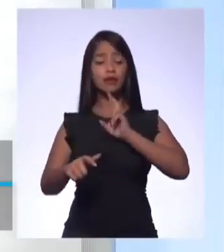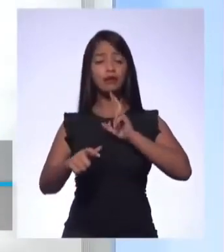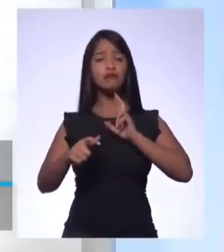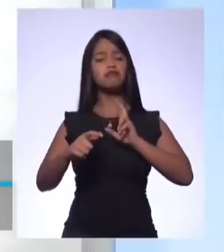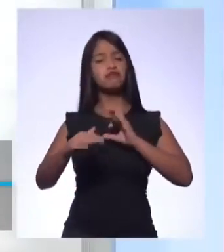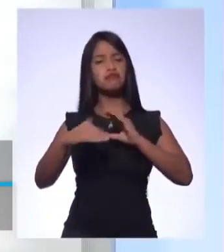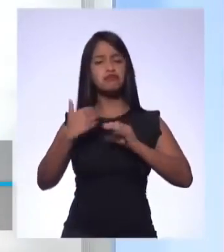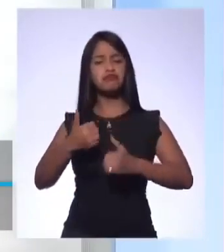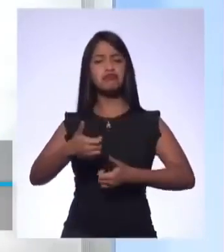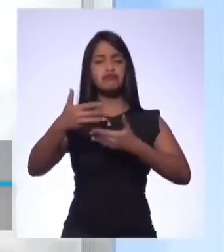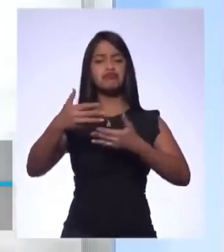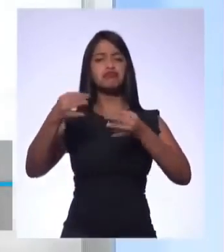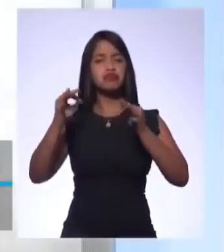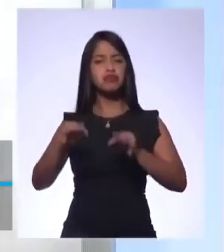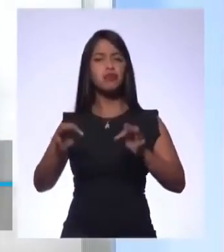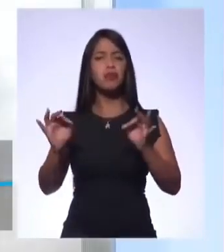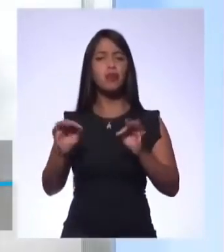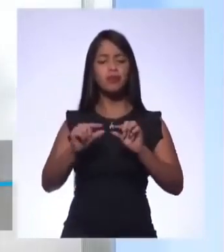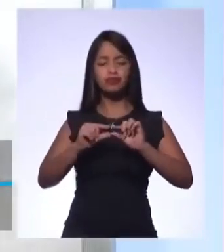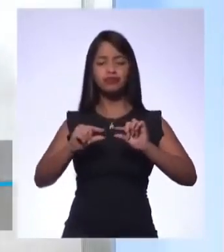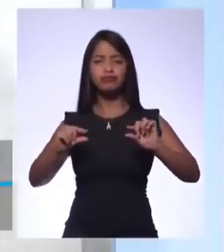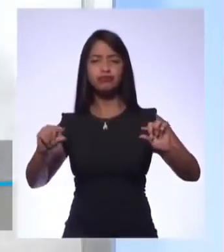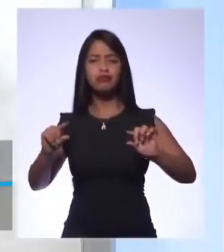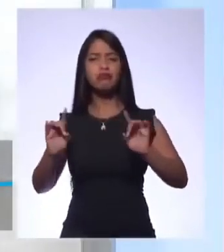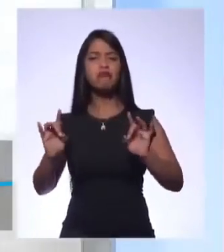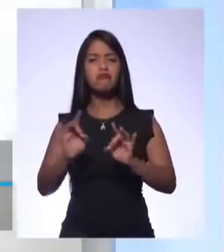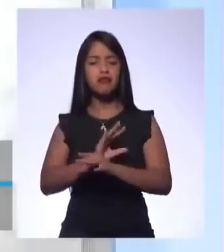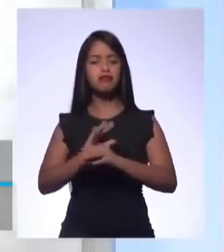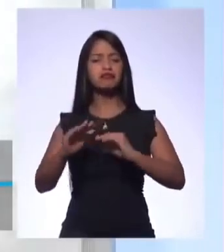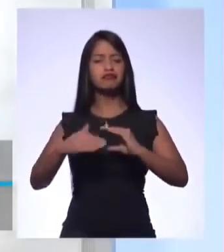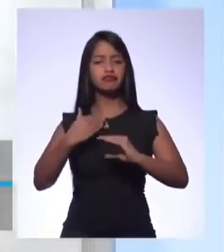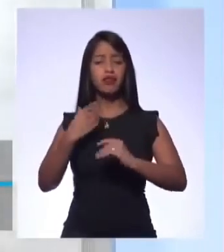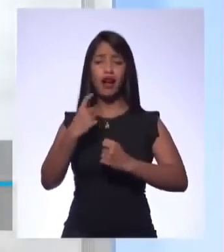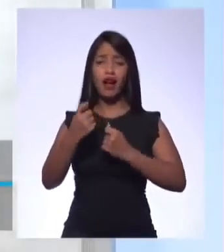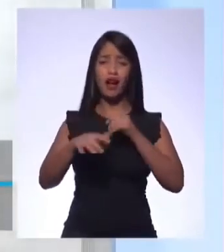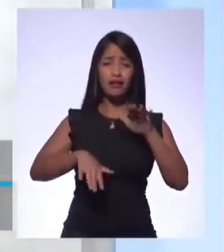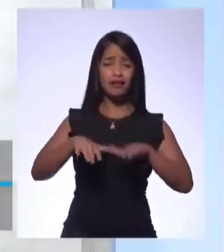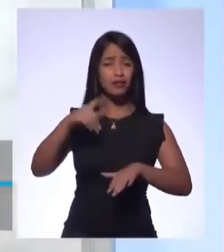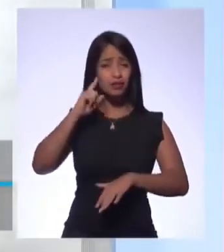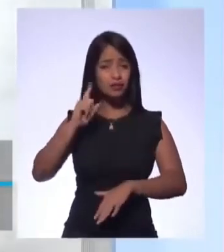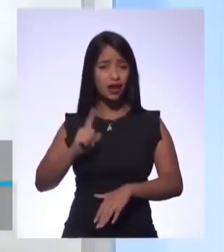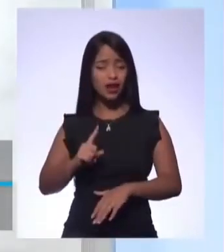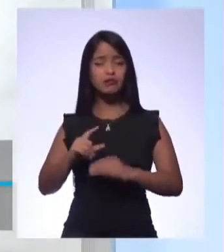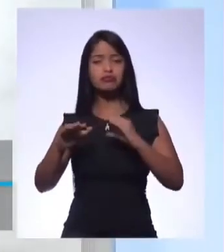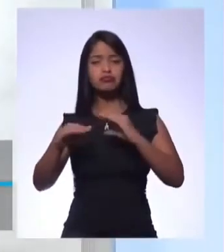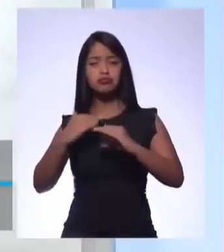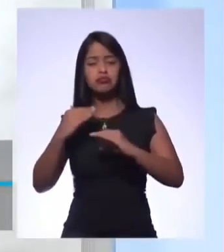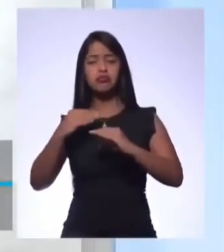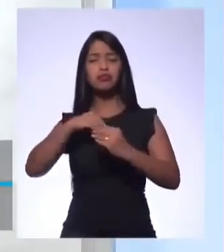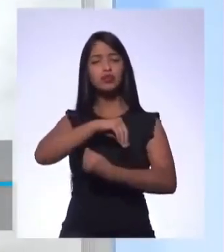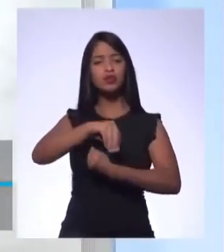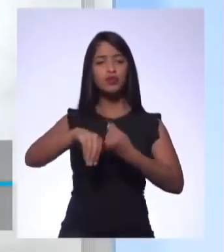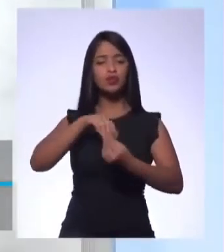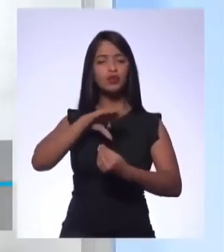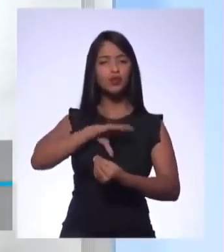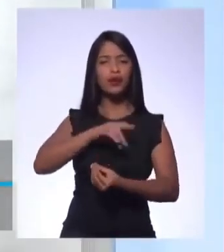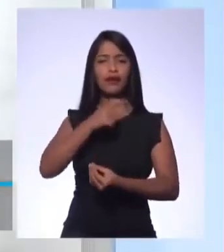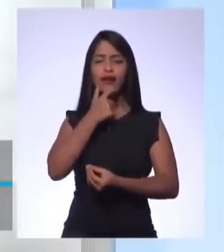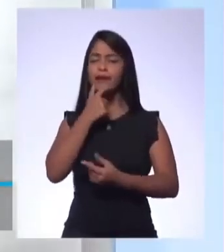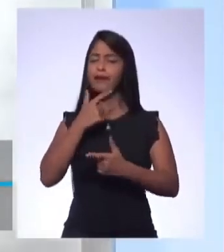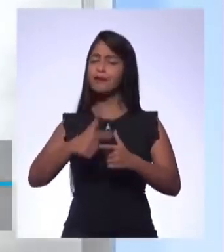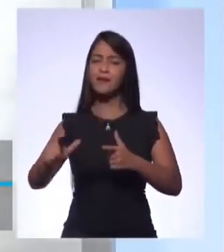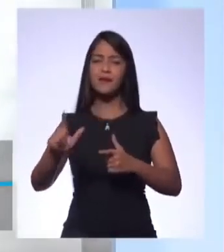completa. Quando não sabe, escreve partes em inglês e um pedacinho em português, não tem problema, tá? Nós estamos no processo